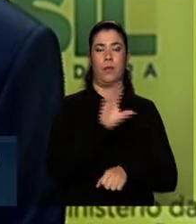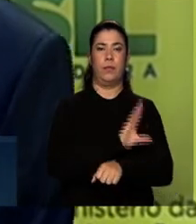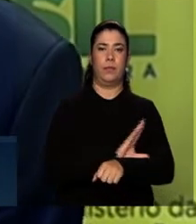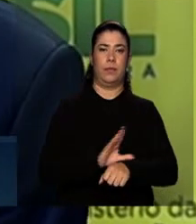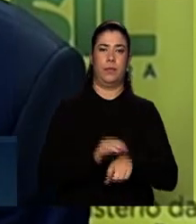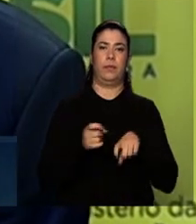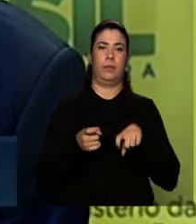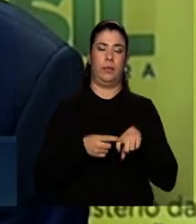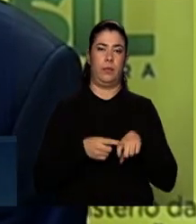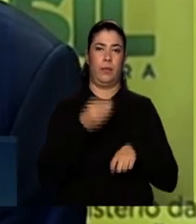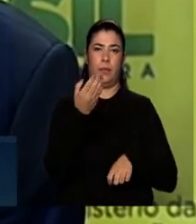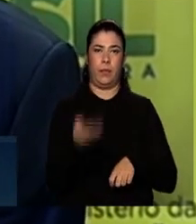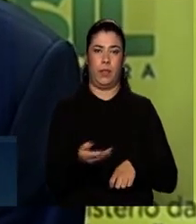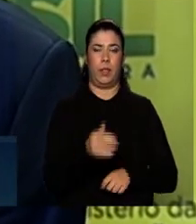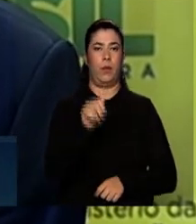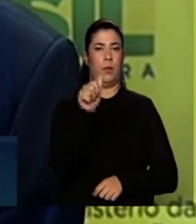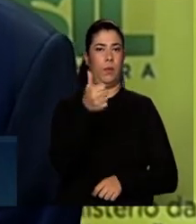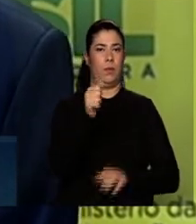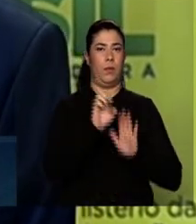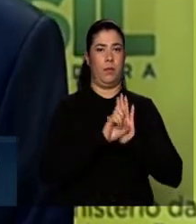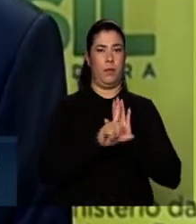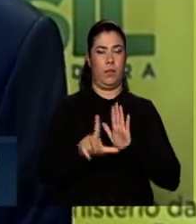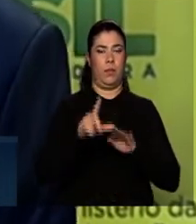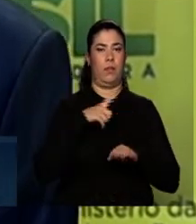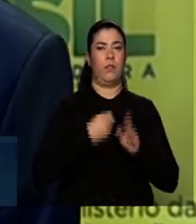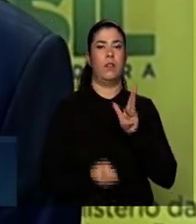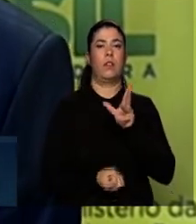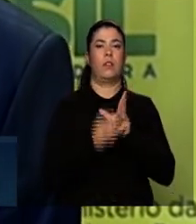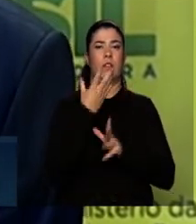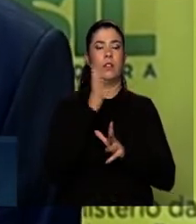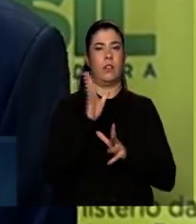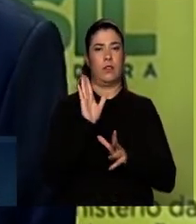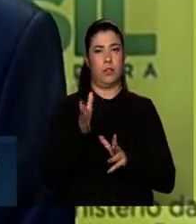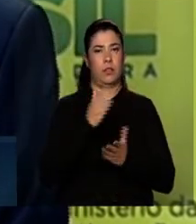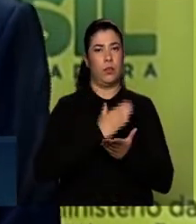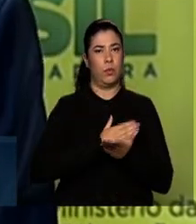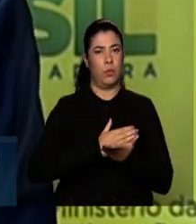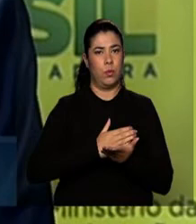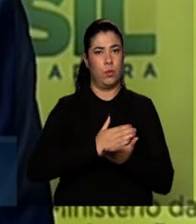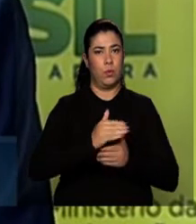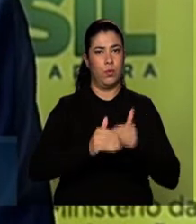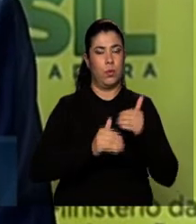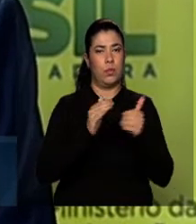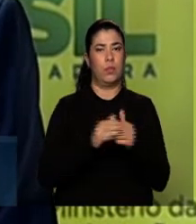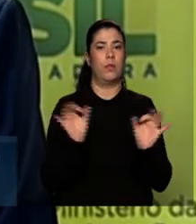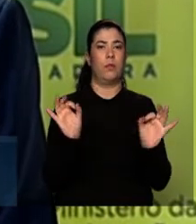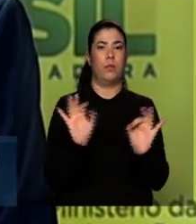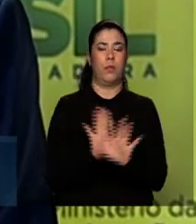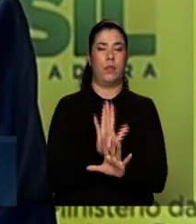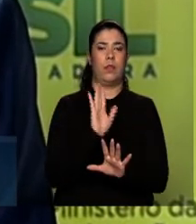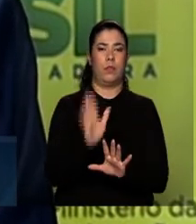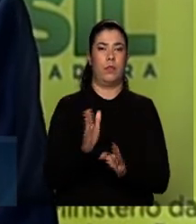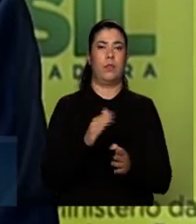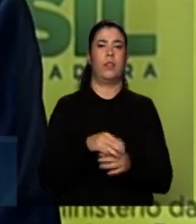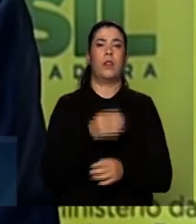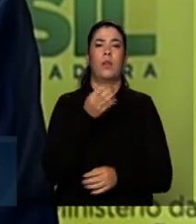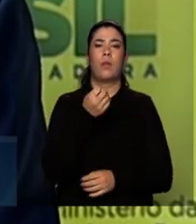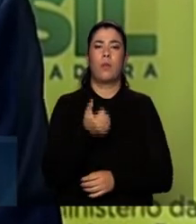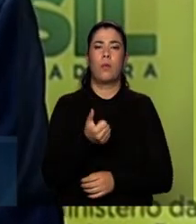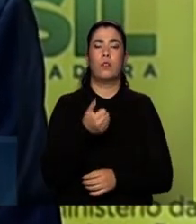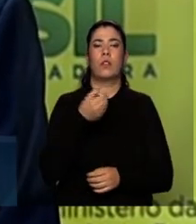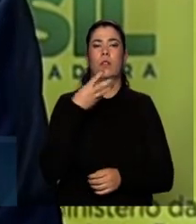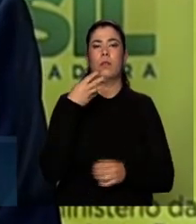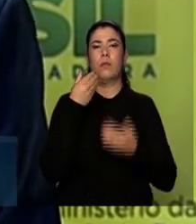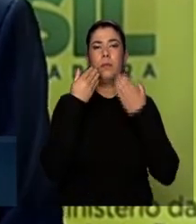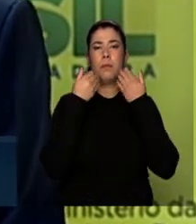que o primeiro edital que foi implementado, que agora está em fase final de consolidação, né, de quase já